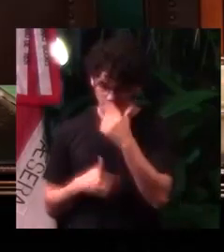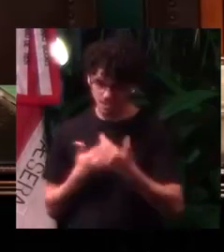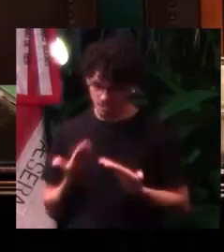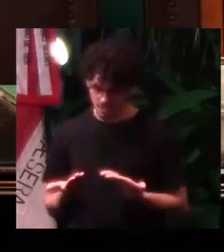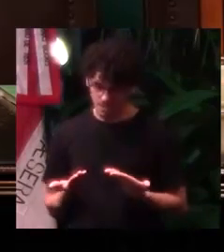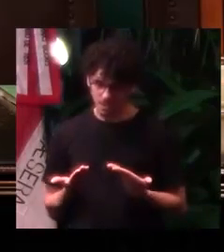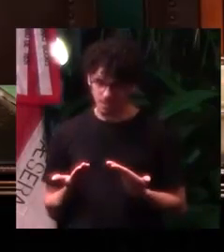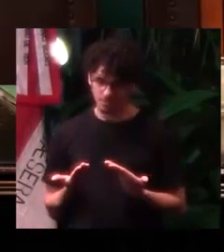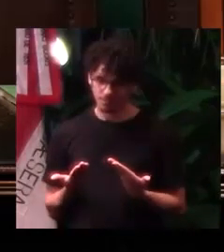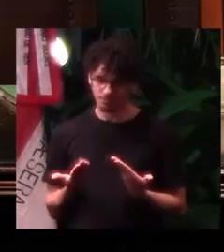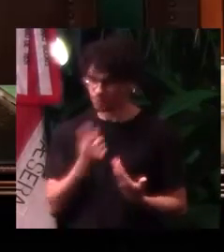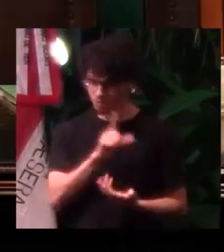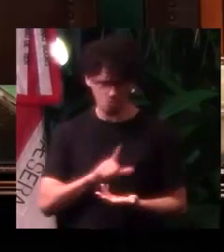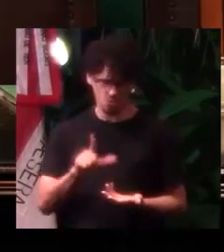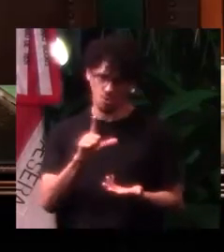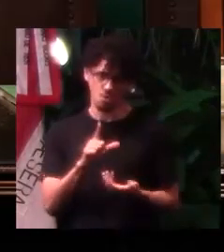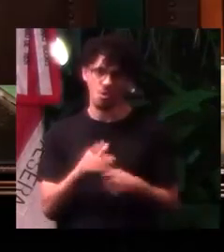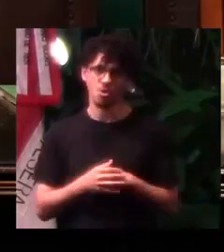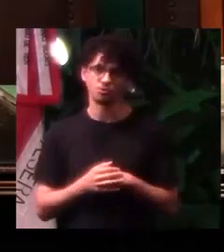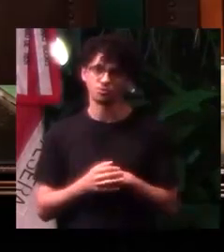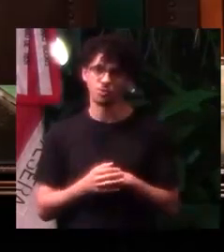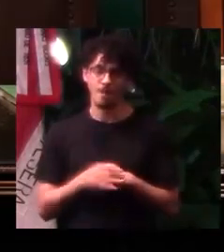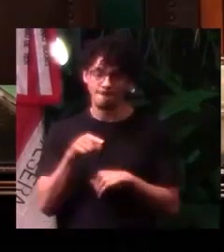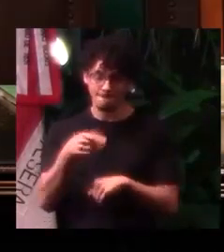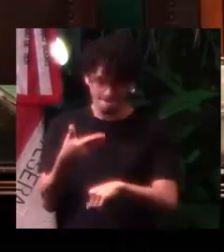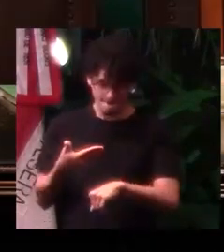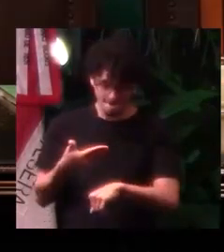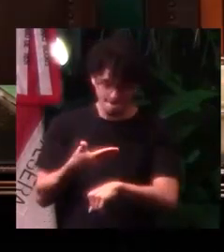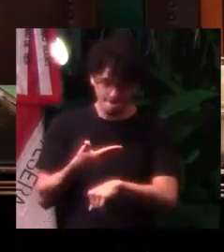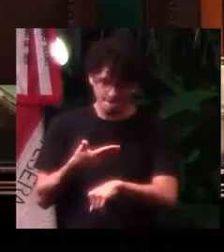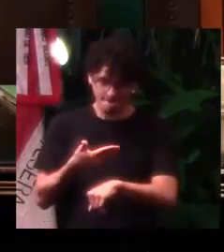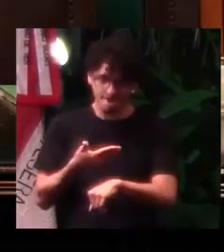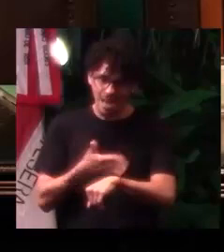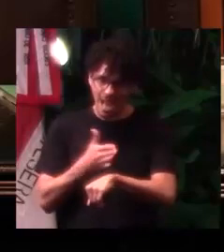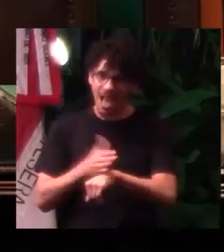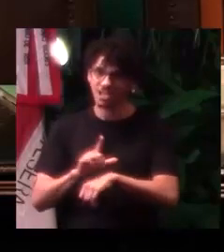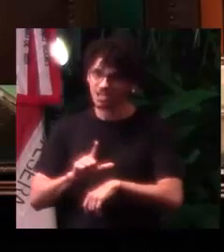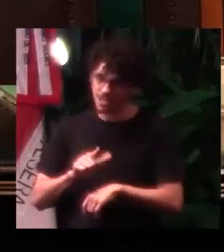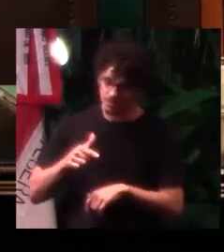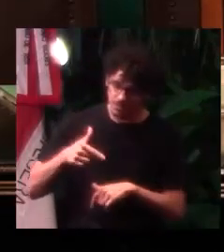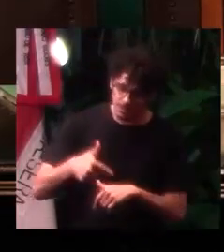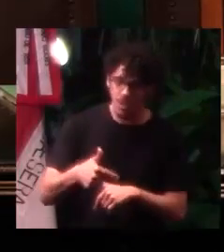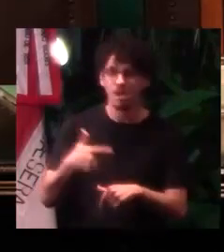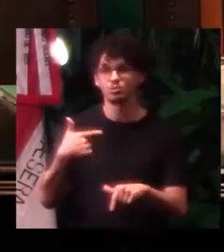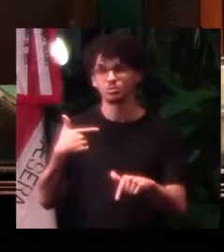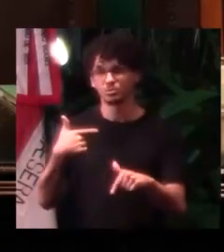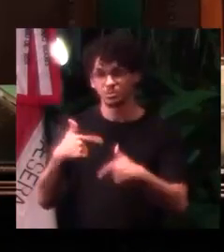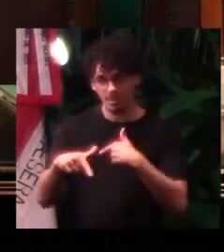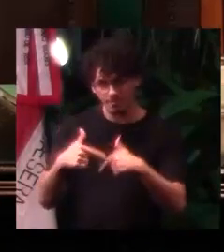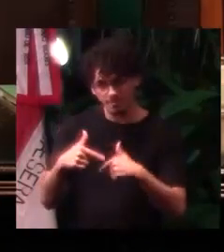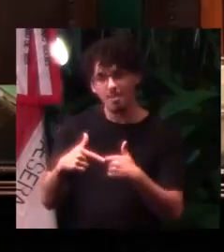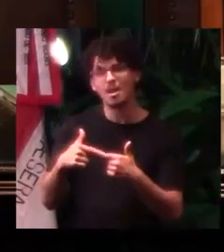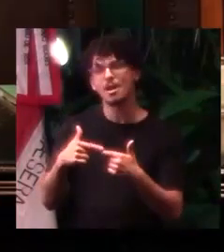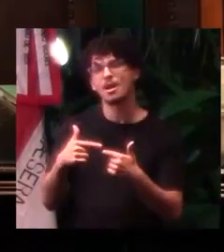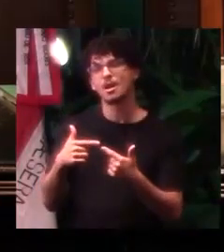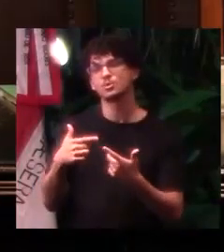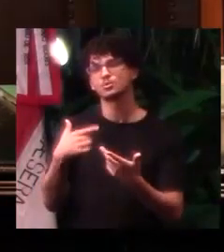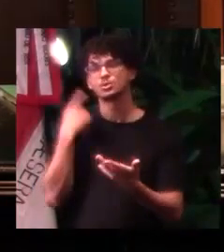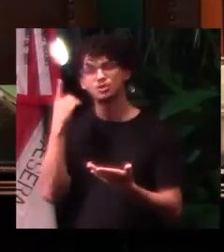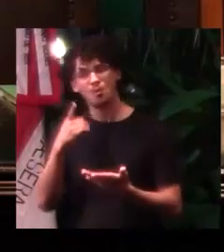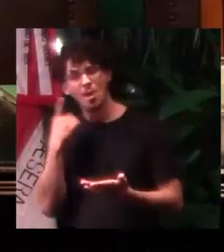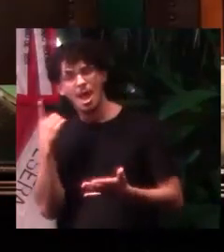evidentemente, a prática dos tribunais no final do século XIX